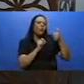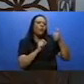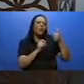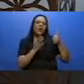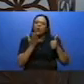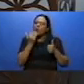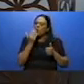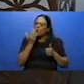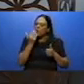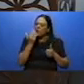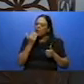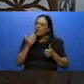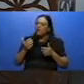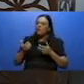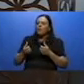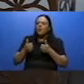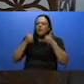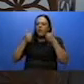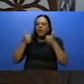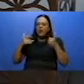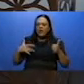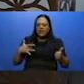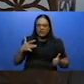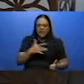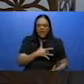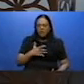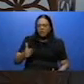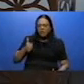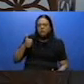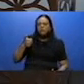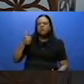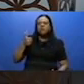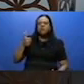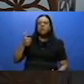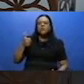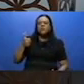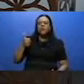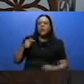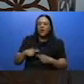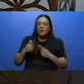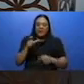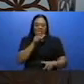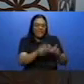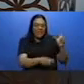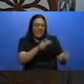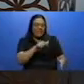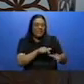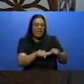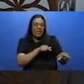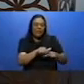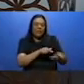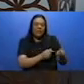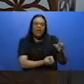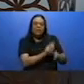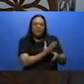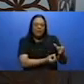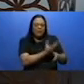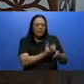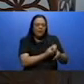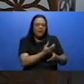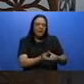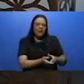então melhorou, a saúde até melhora com a alimentação, né? Só que começaram a produzir mais do que eles